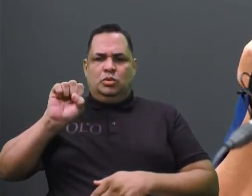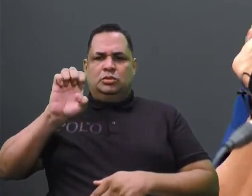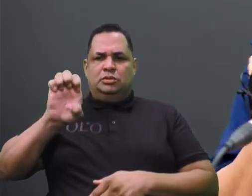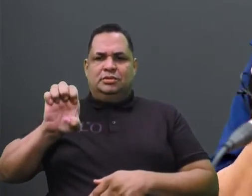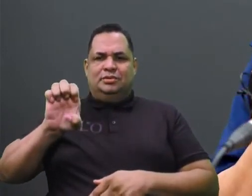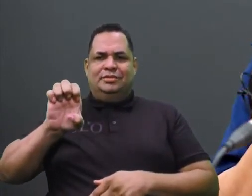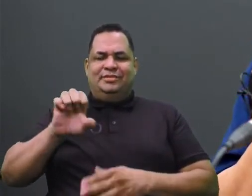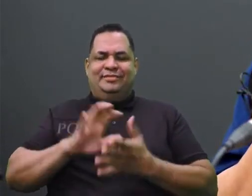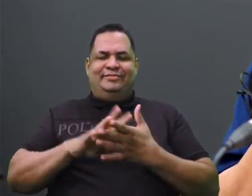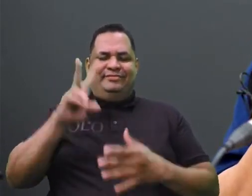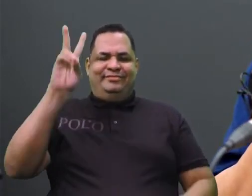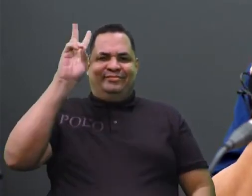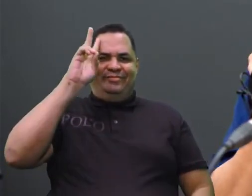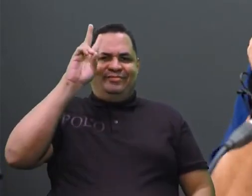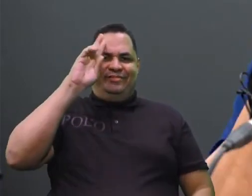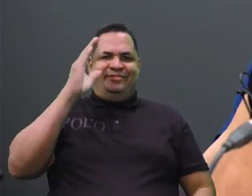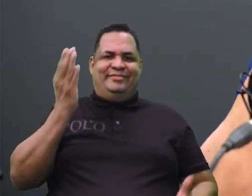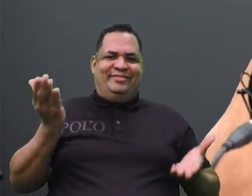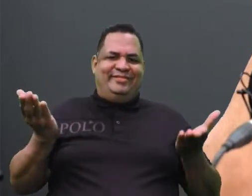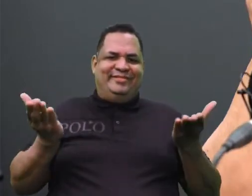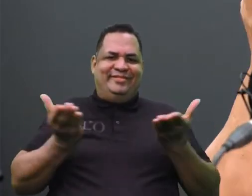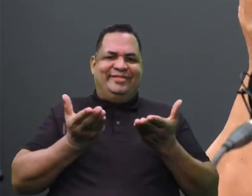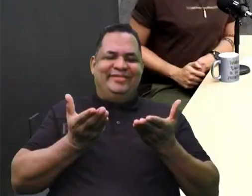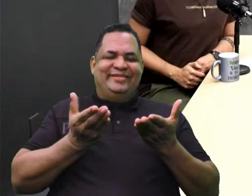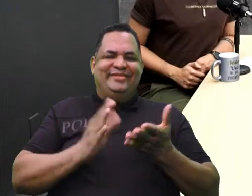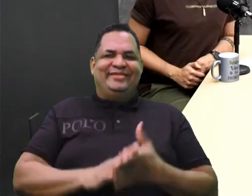assim. São detalhes.